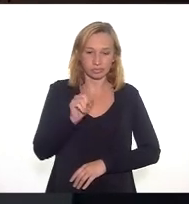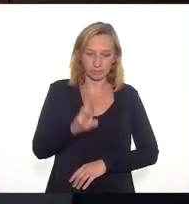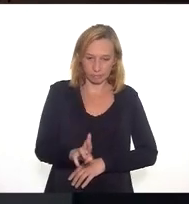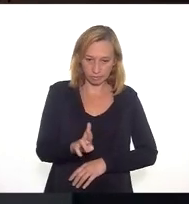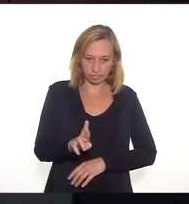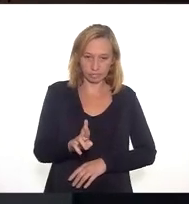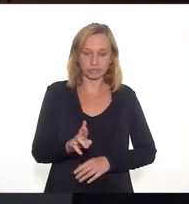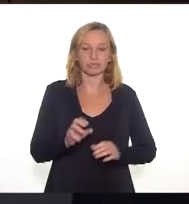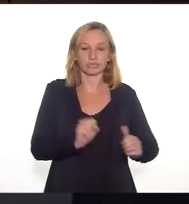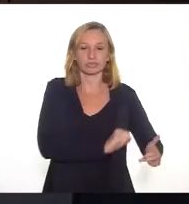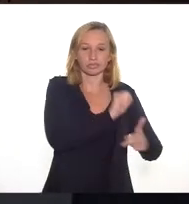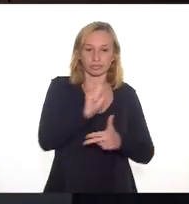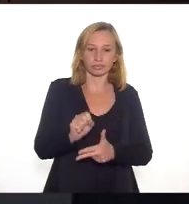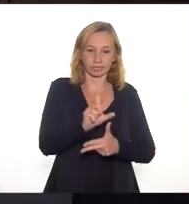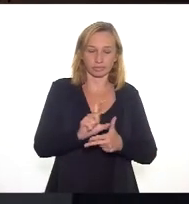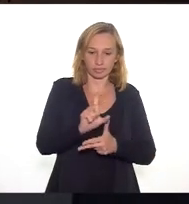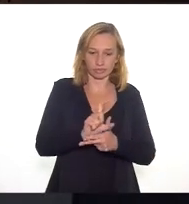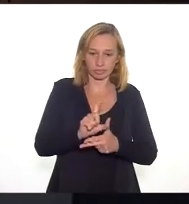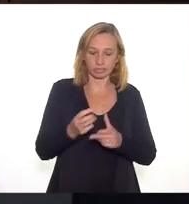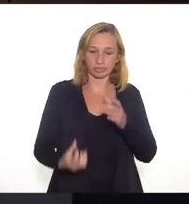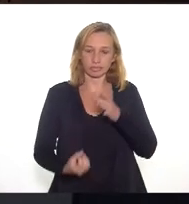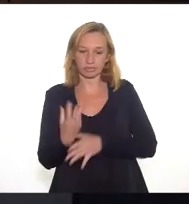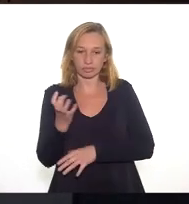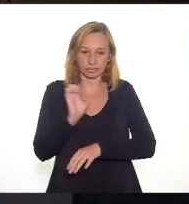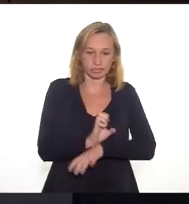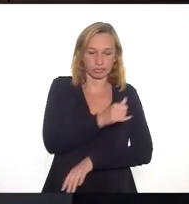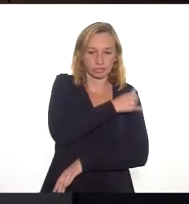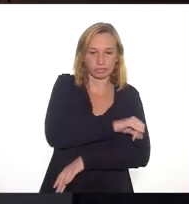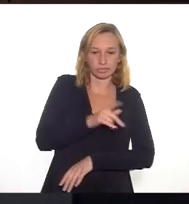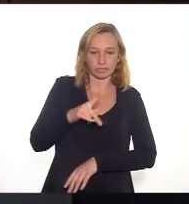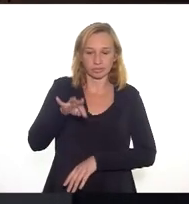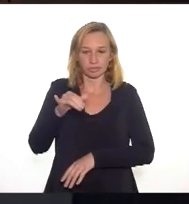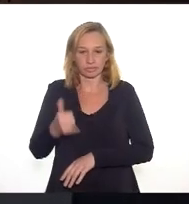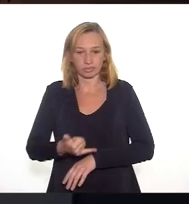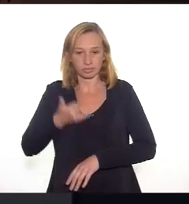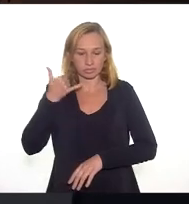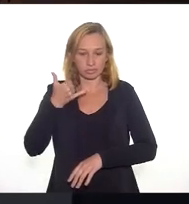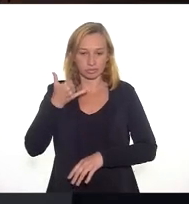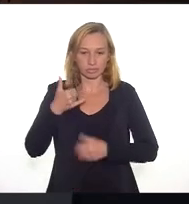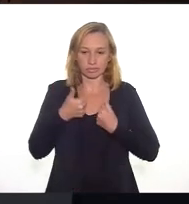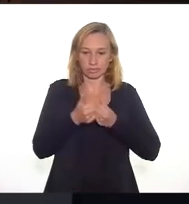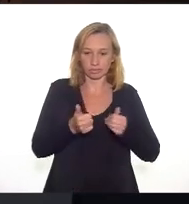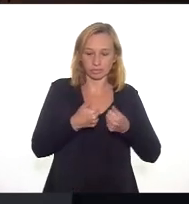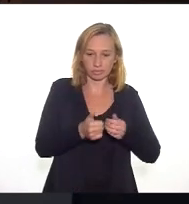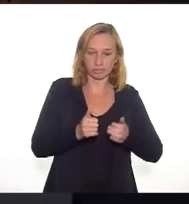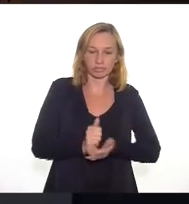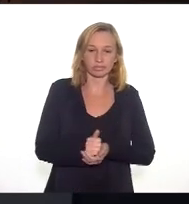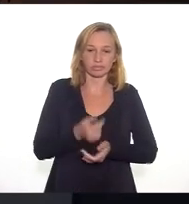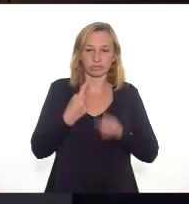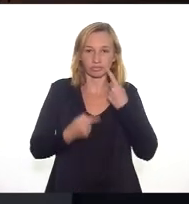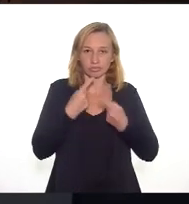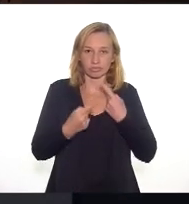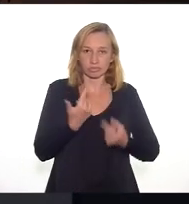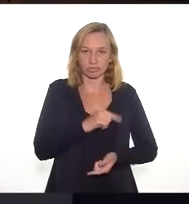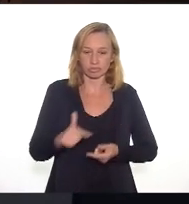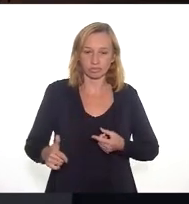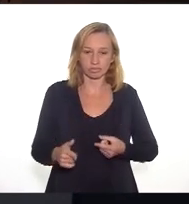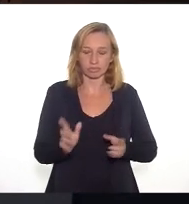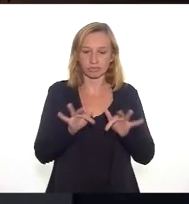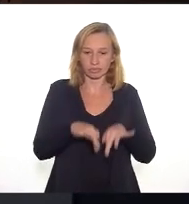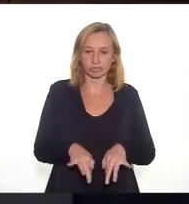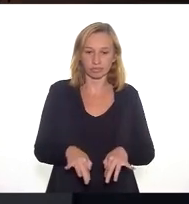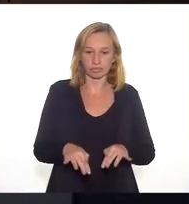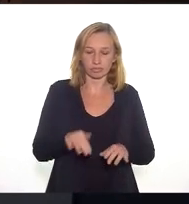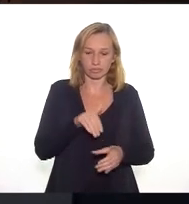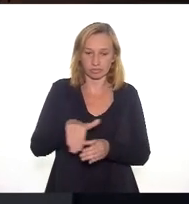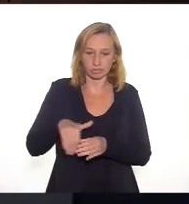Executivo autorizado a criar no âmbito do Estado do Rio de Janeiro o programa Disque Ronda Escolar. Em discussão, não havendo quem queira discutir, encerrada a discussão, em